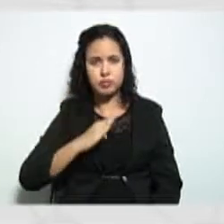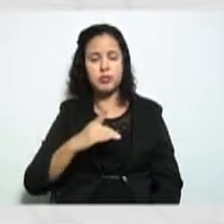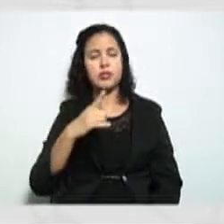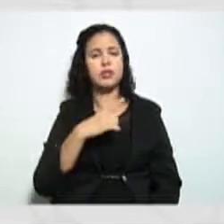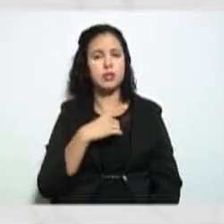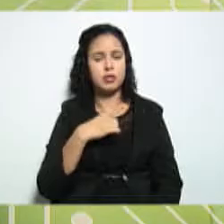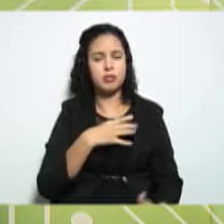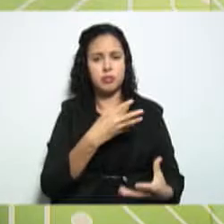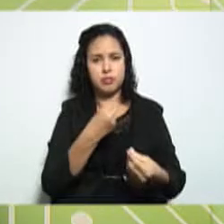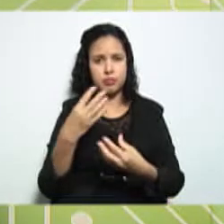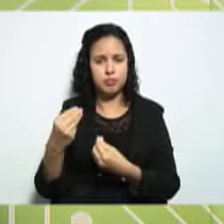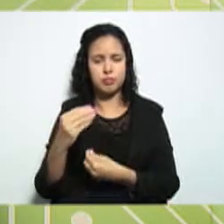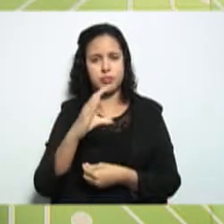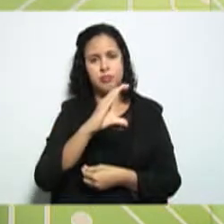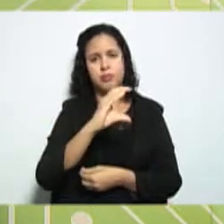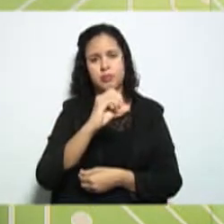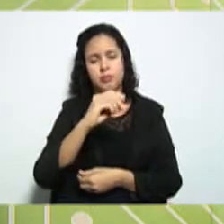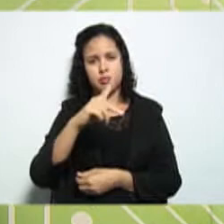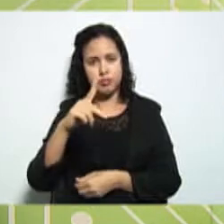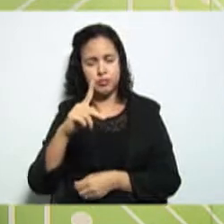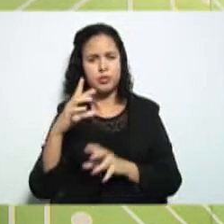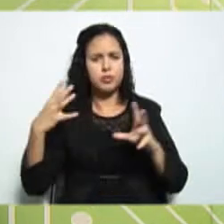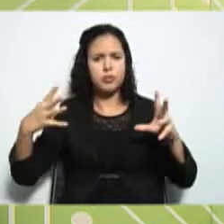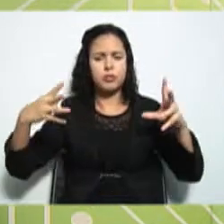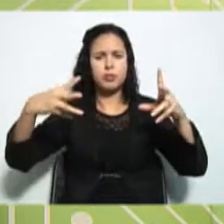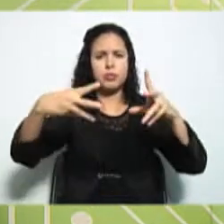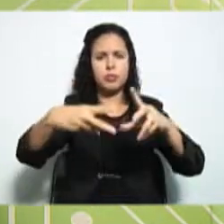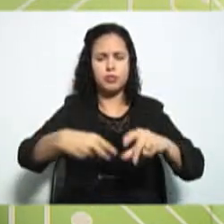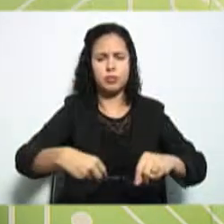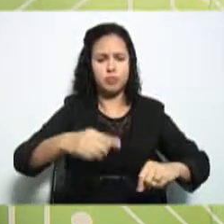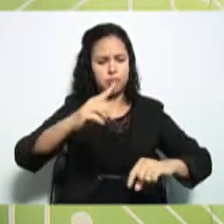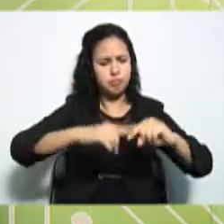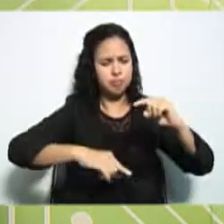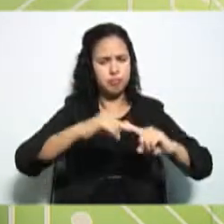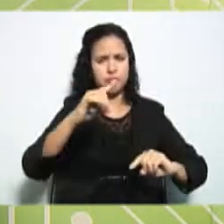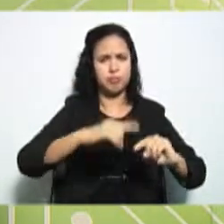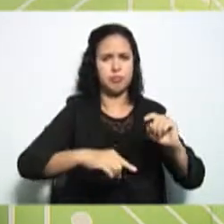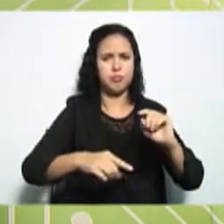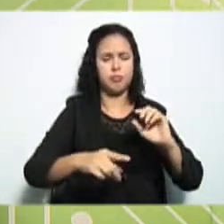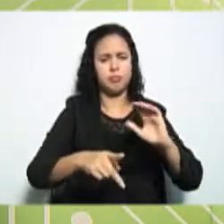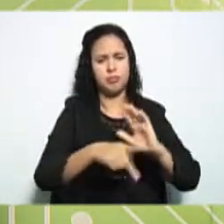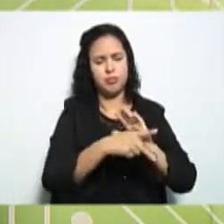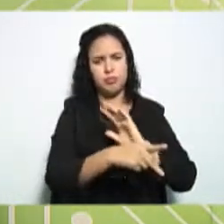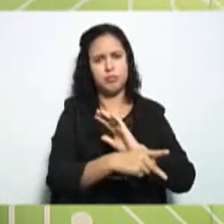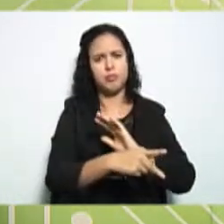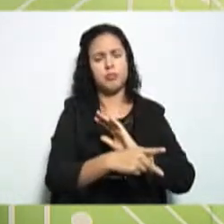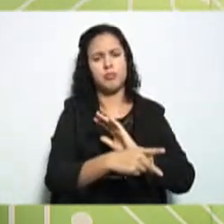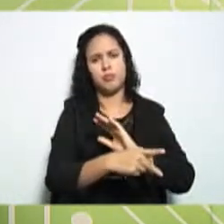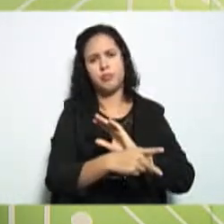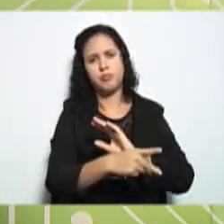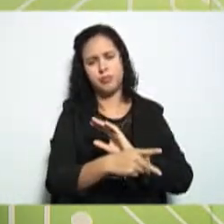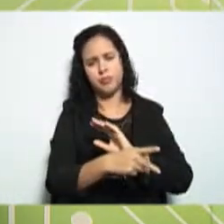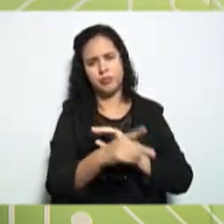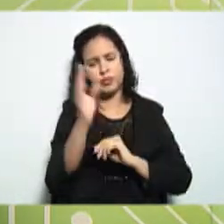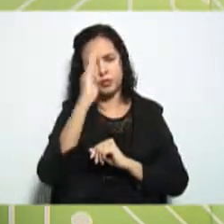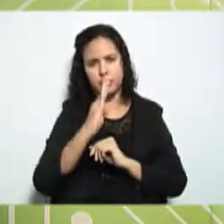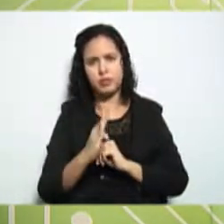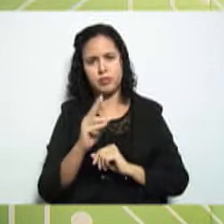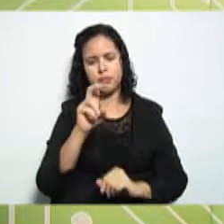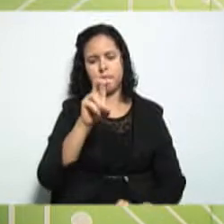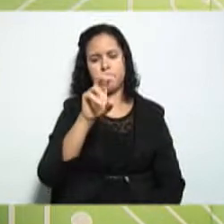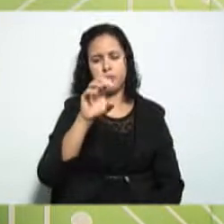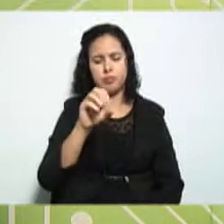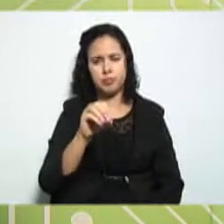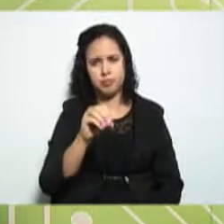produção agropecuária brasileira, 50% está vindo de cooperativas. Então esse é o ramo mais forte do cooperativismo no